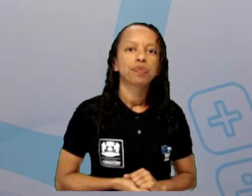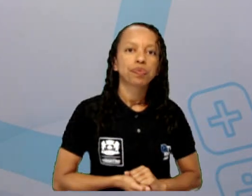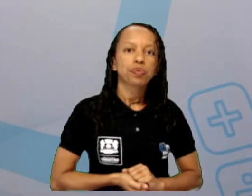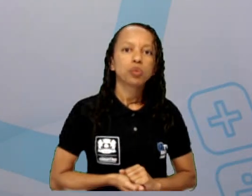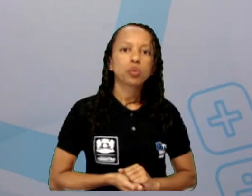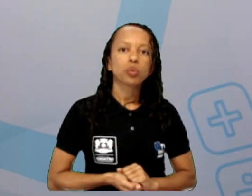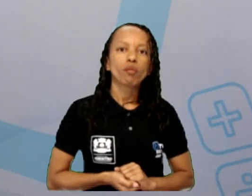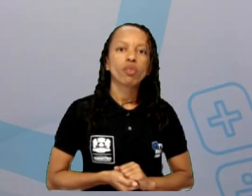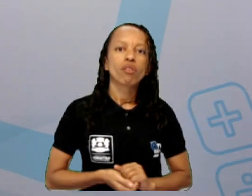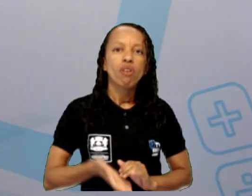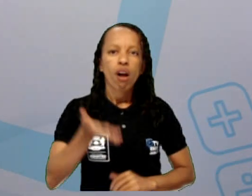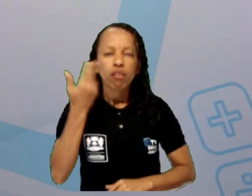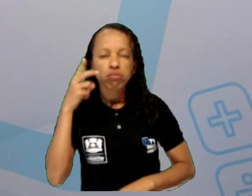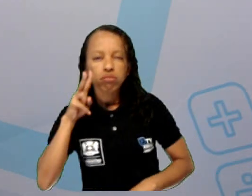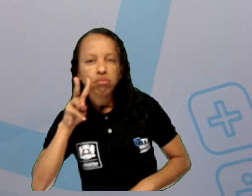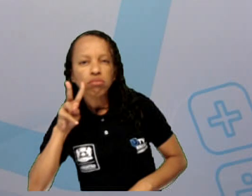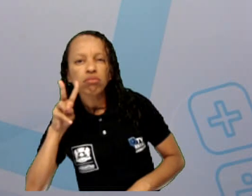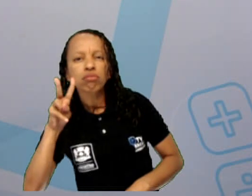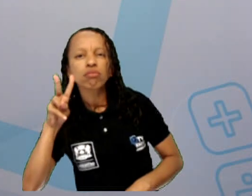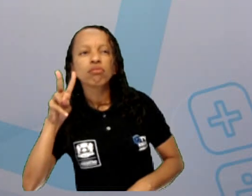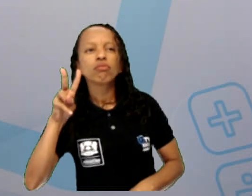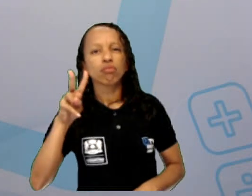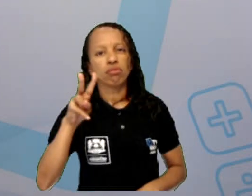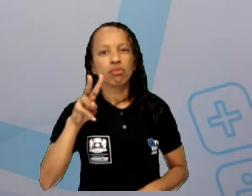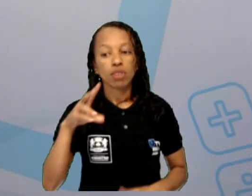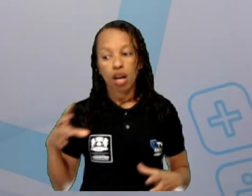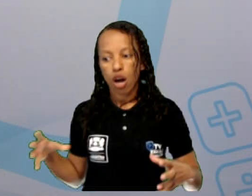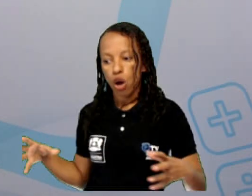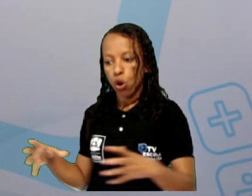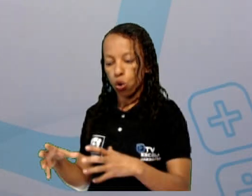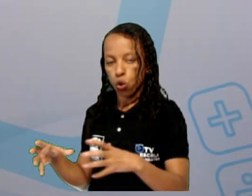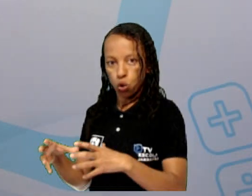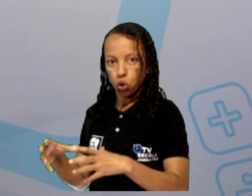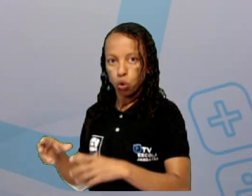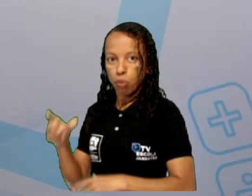pouco sobre os grupos, o grupo dos invertebrados.